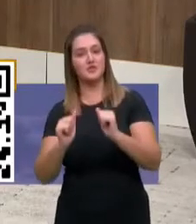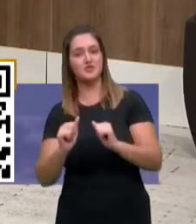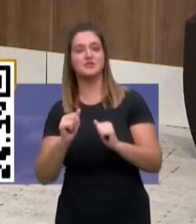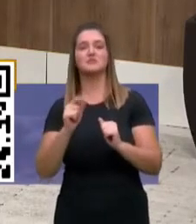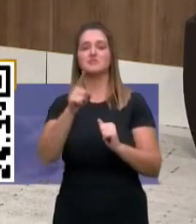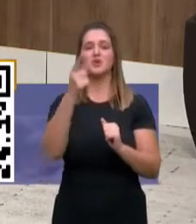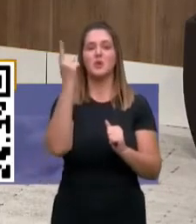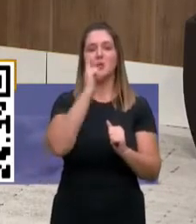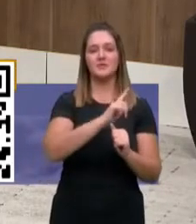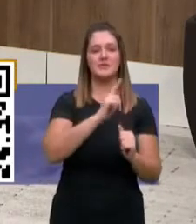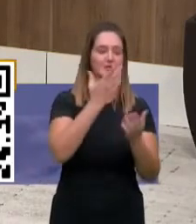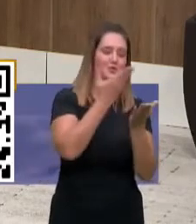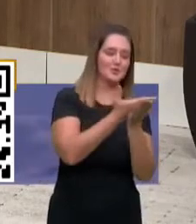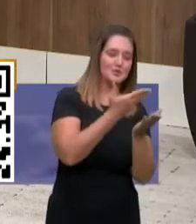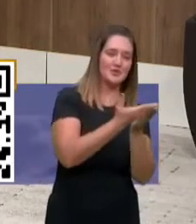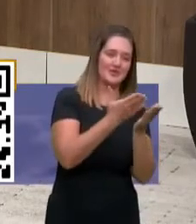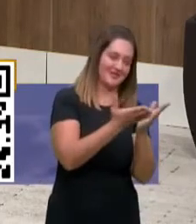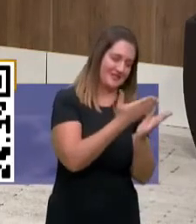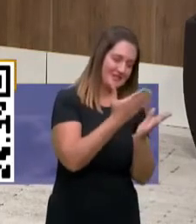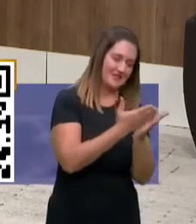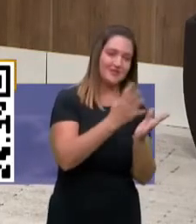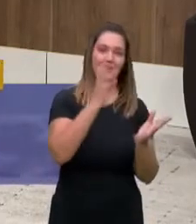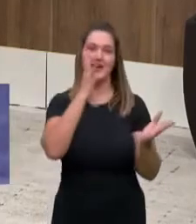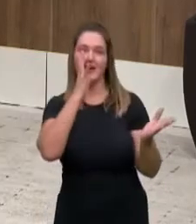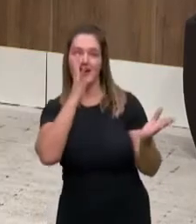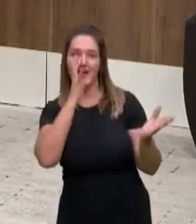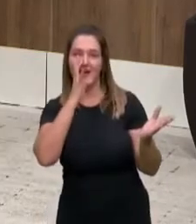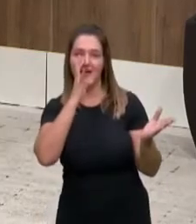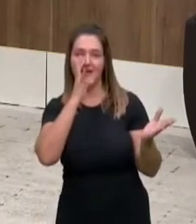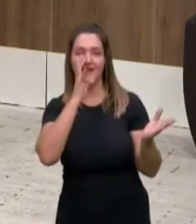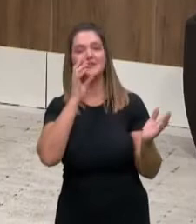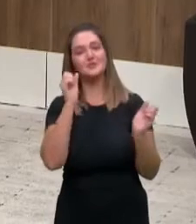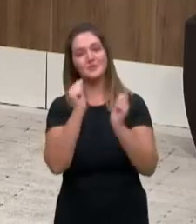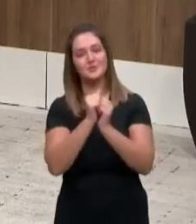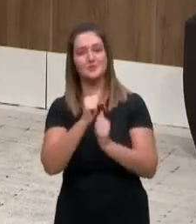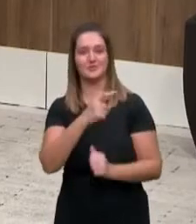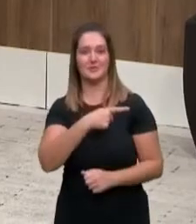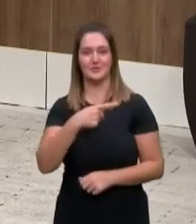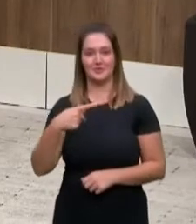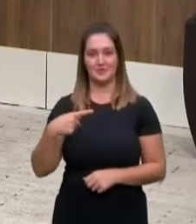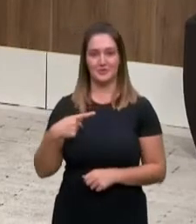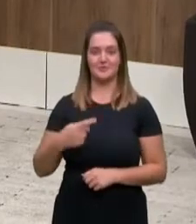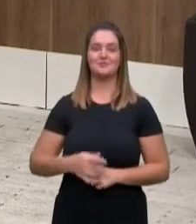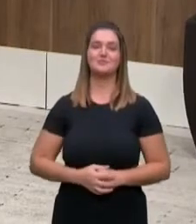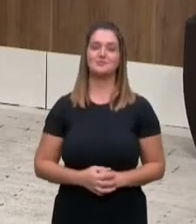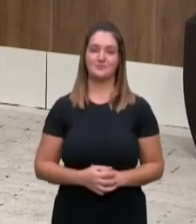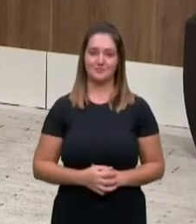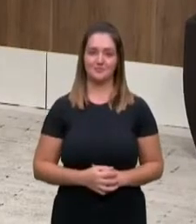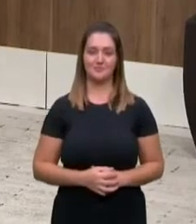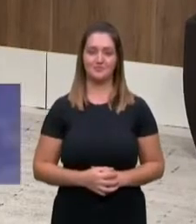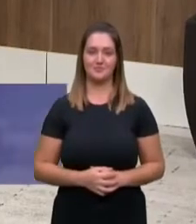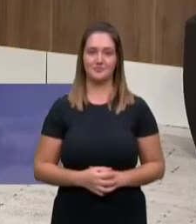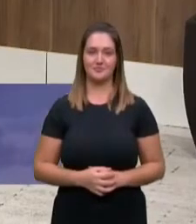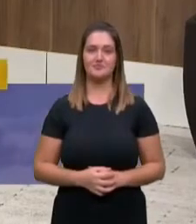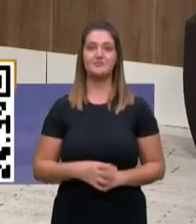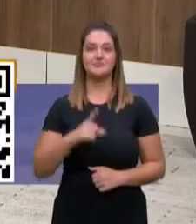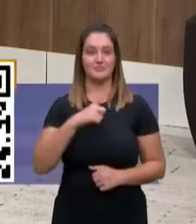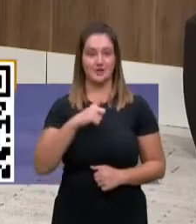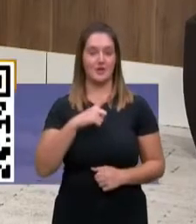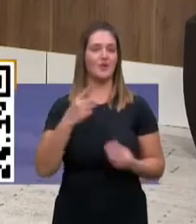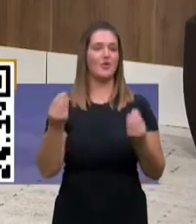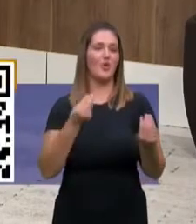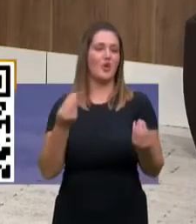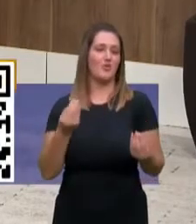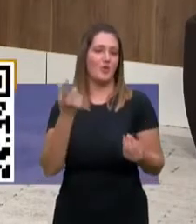poder acompanhar essa série de estudos sobre o Apocalipse com o pastor Luiz Gonçalves, com esse estudo em mãos. Anota